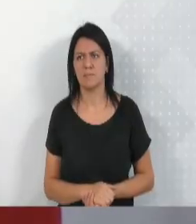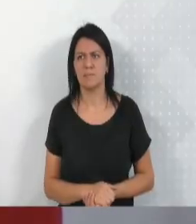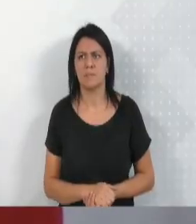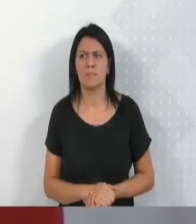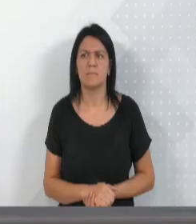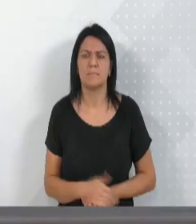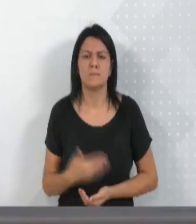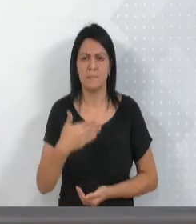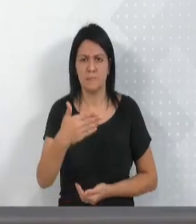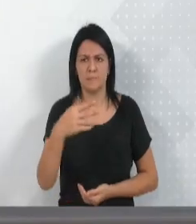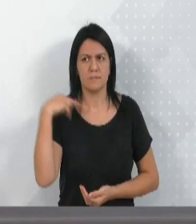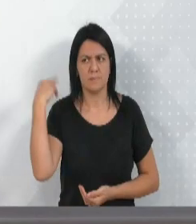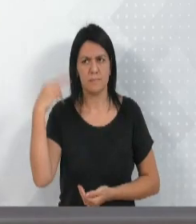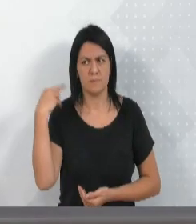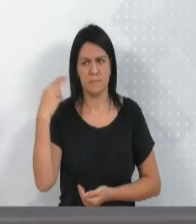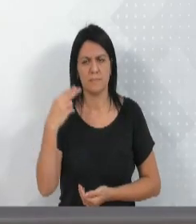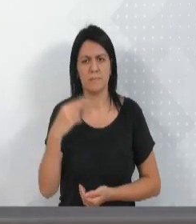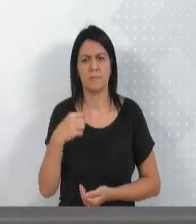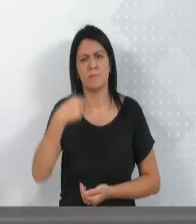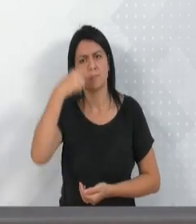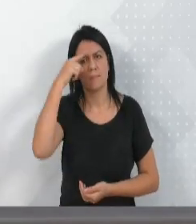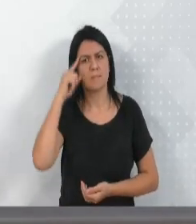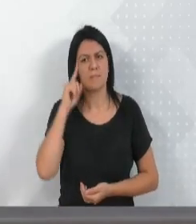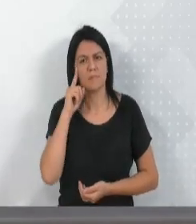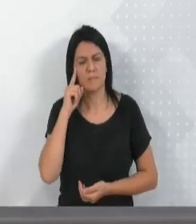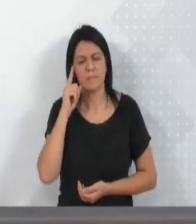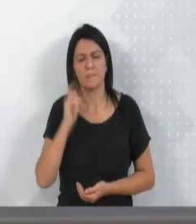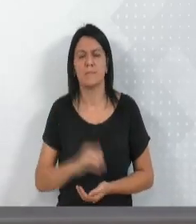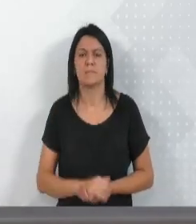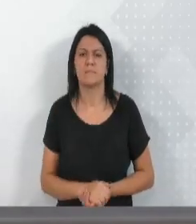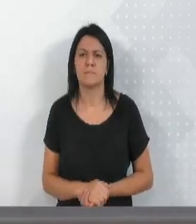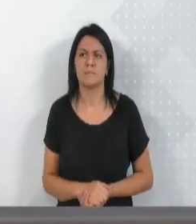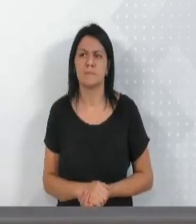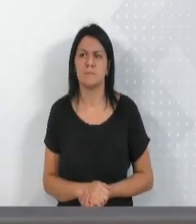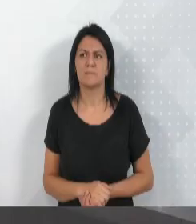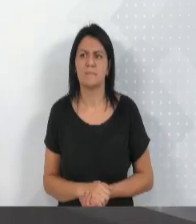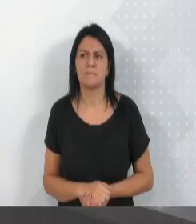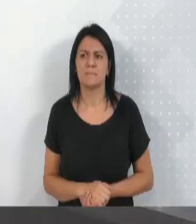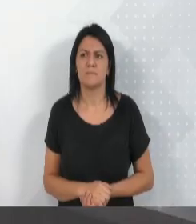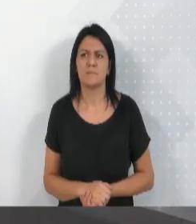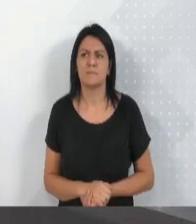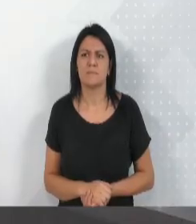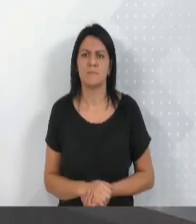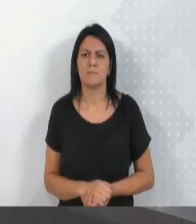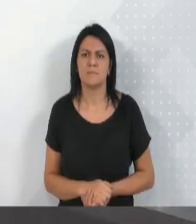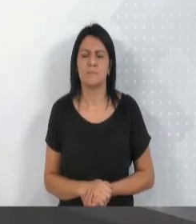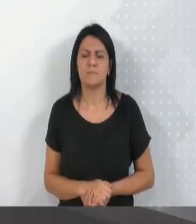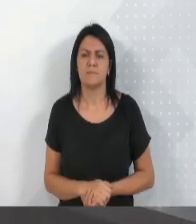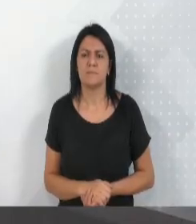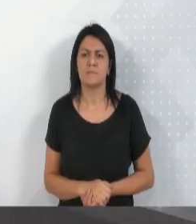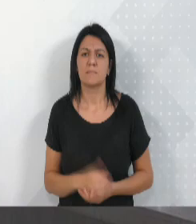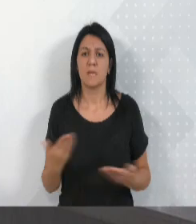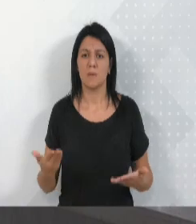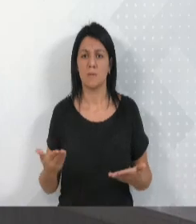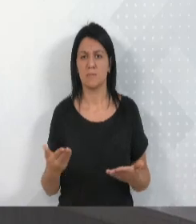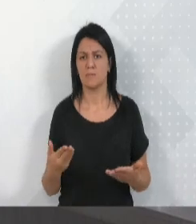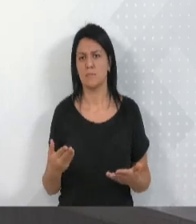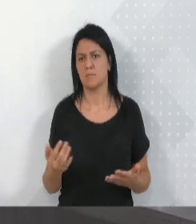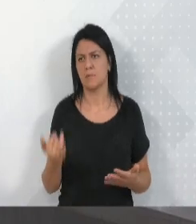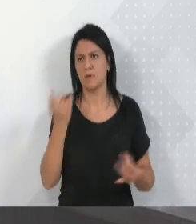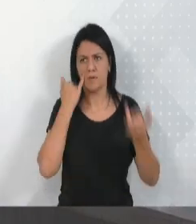vereador. Com autorização do orador, ou sim a parte do vereador Ito de Souza. Vereador, só para título de